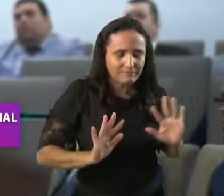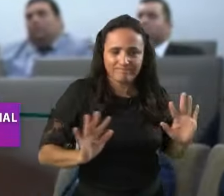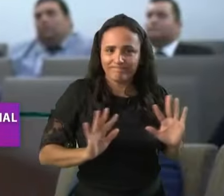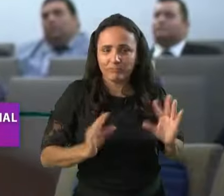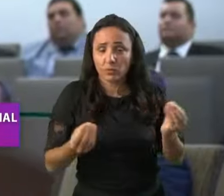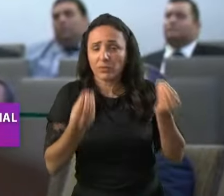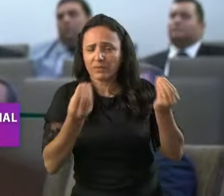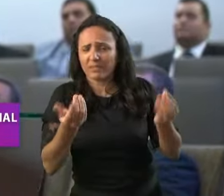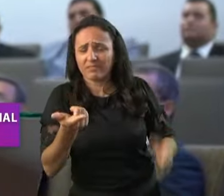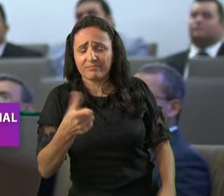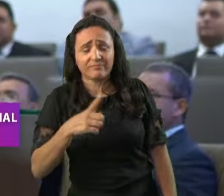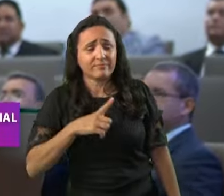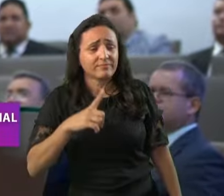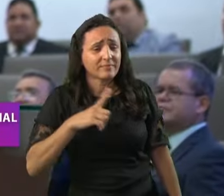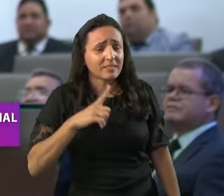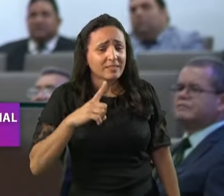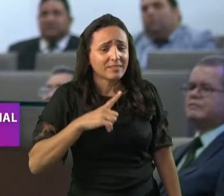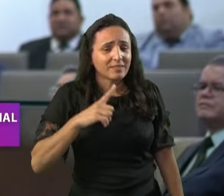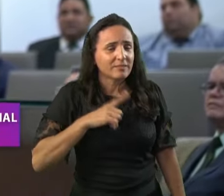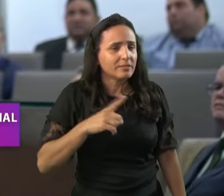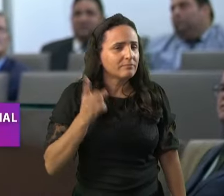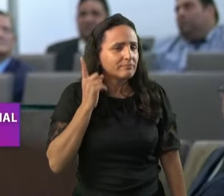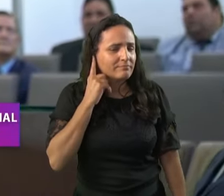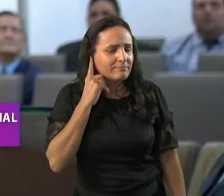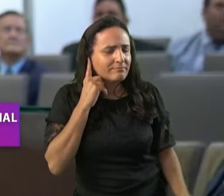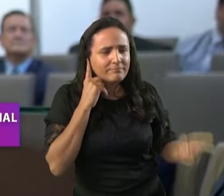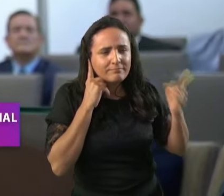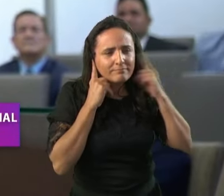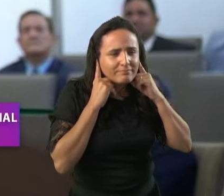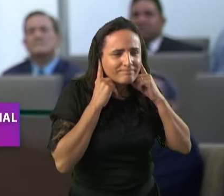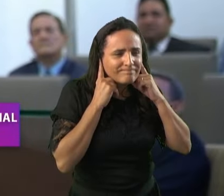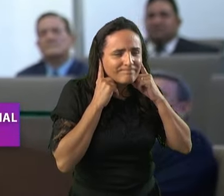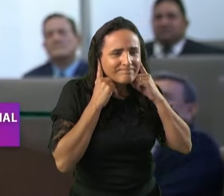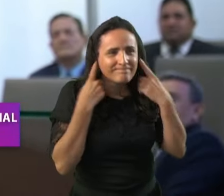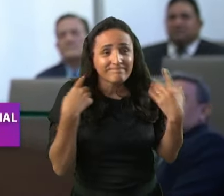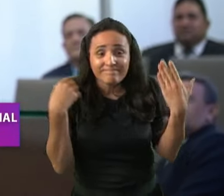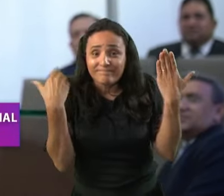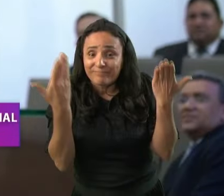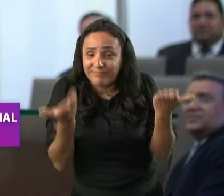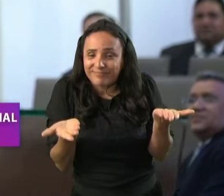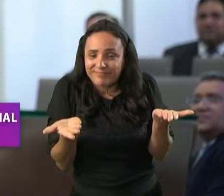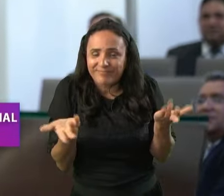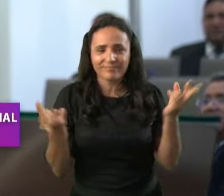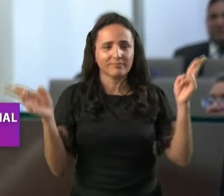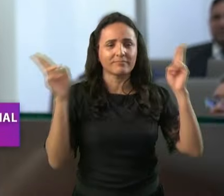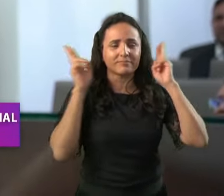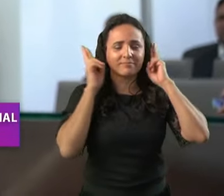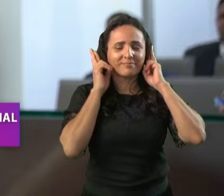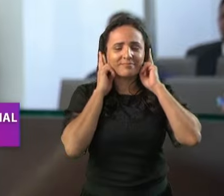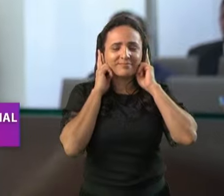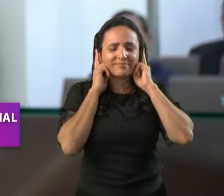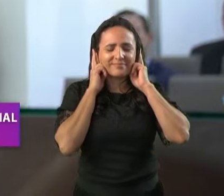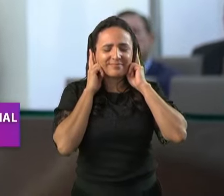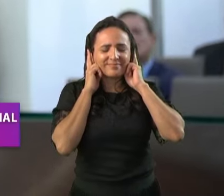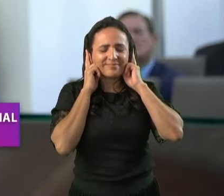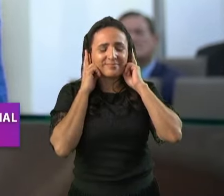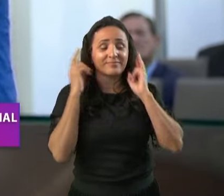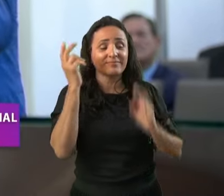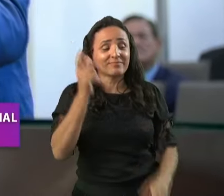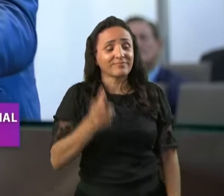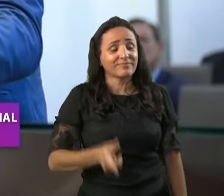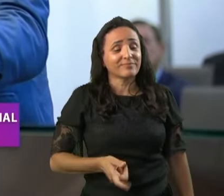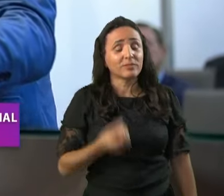que adianta ter ouvidos e não escutar? O